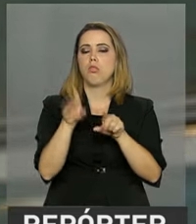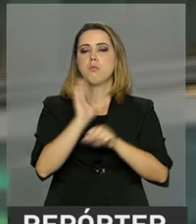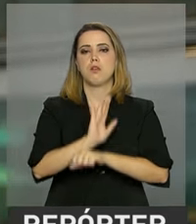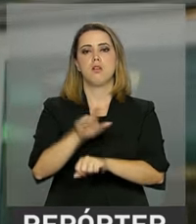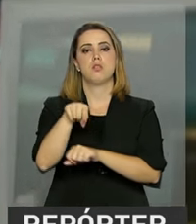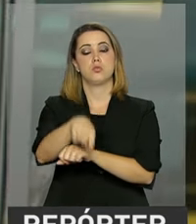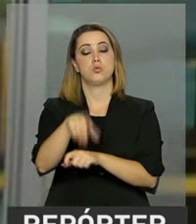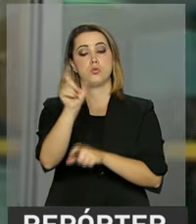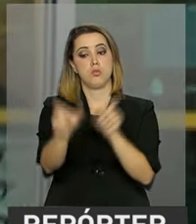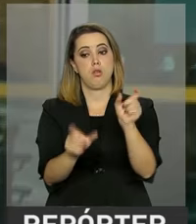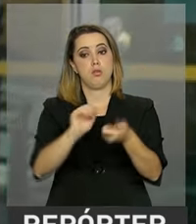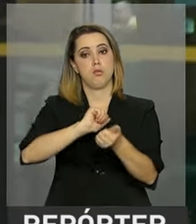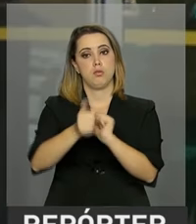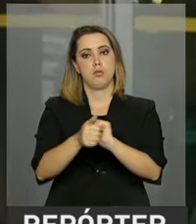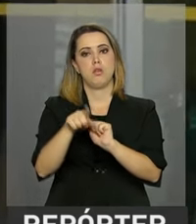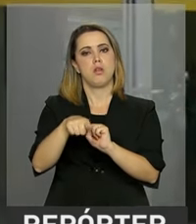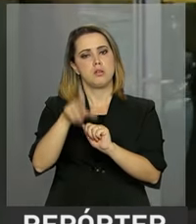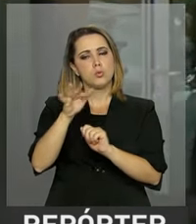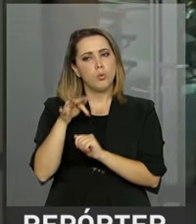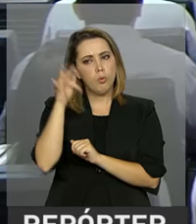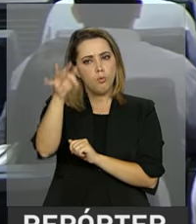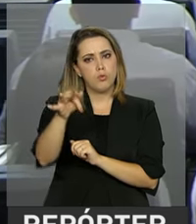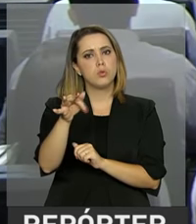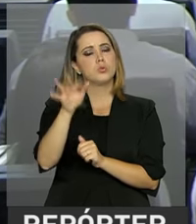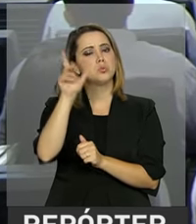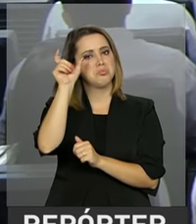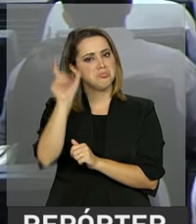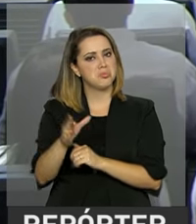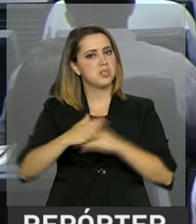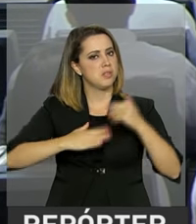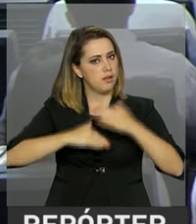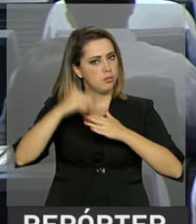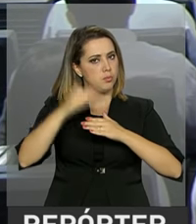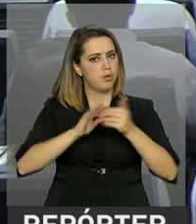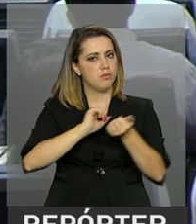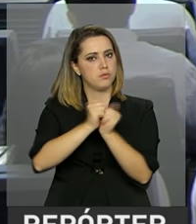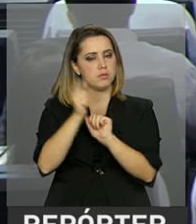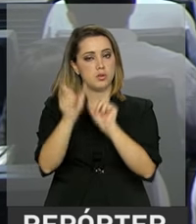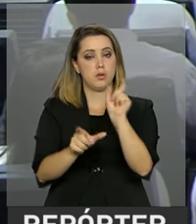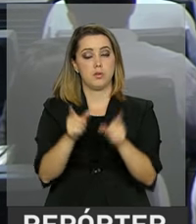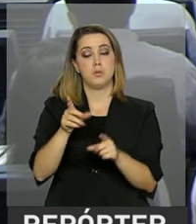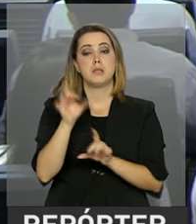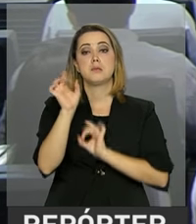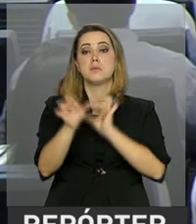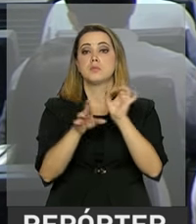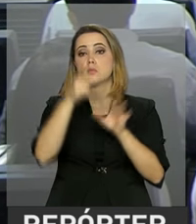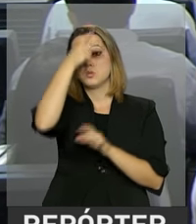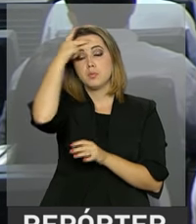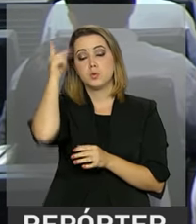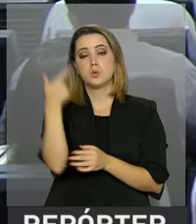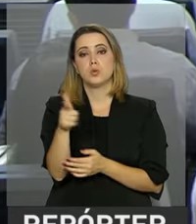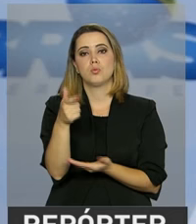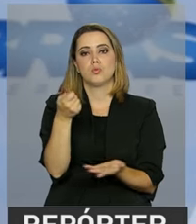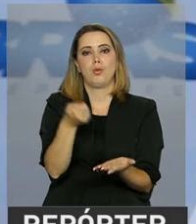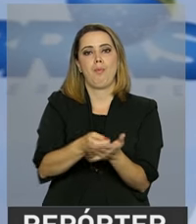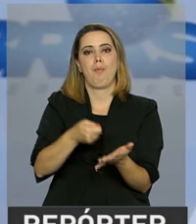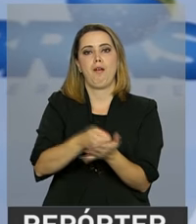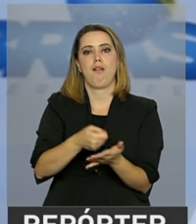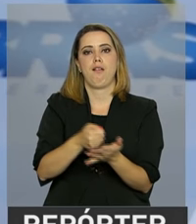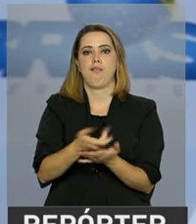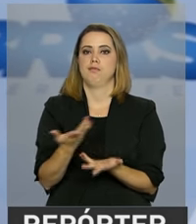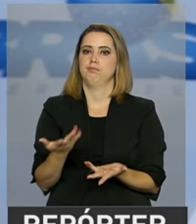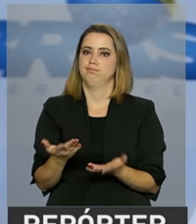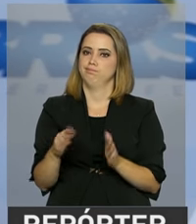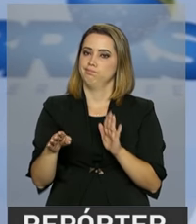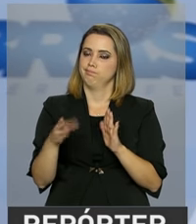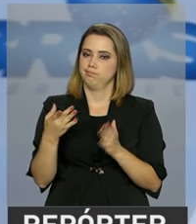ajudar esportistas que ainda vão se profissionalizar, especialmente aqueles que não têm condições de pagar por um plano de saúde. Esse